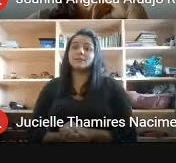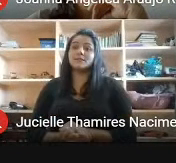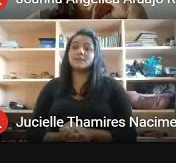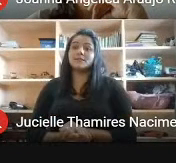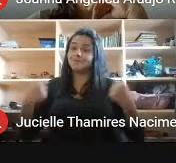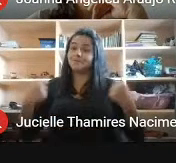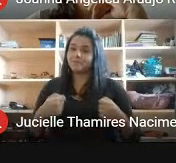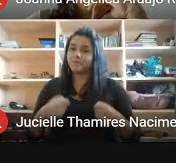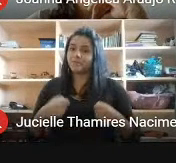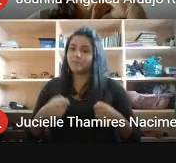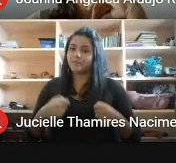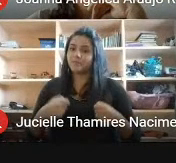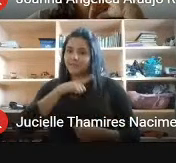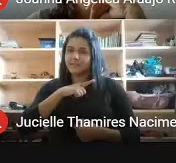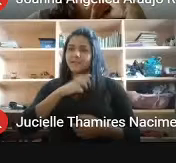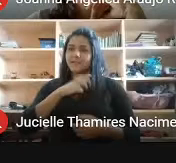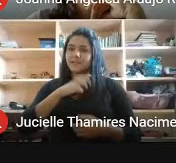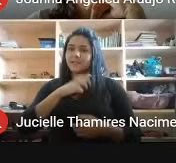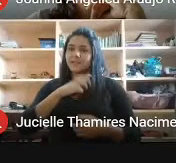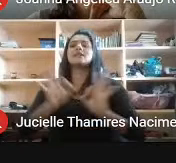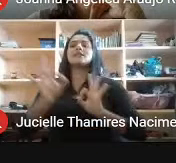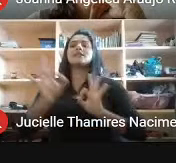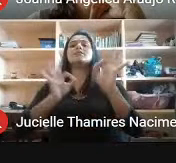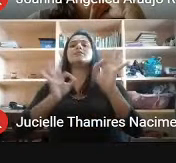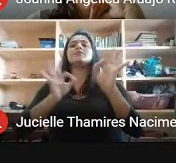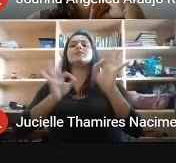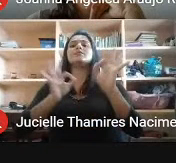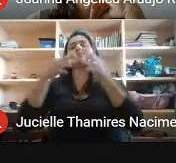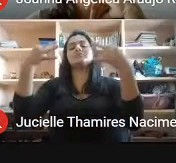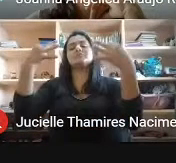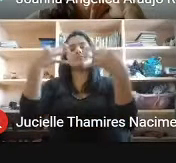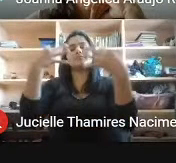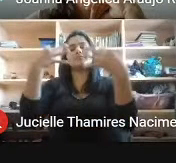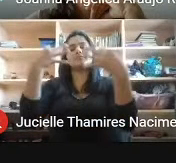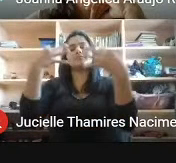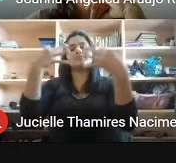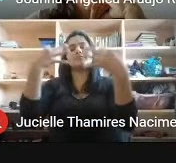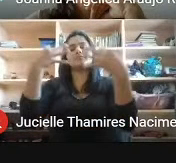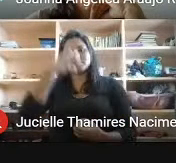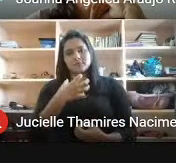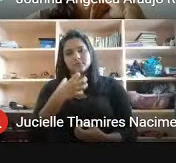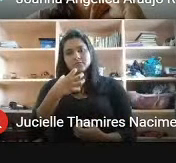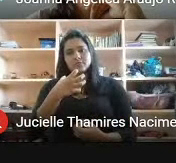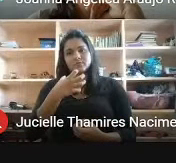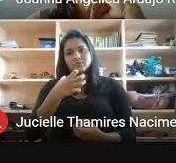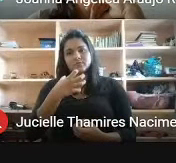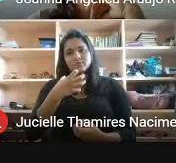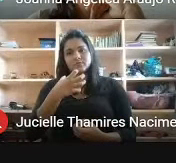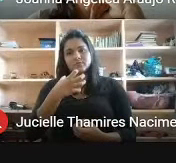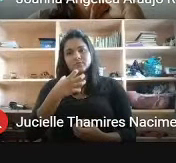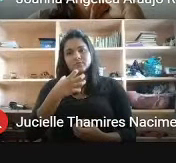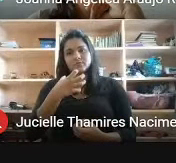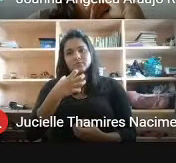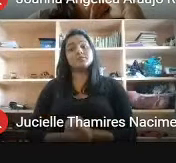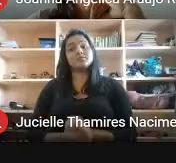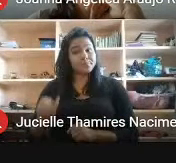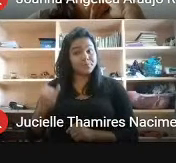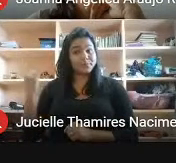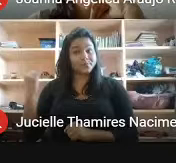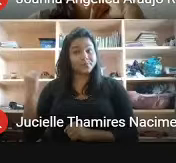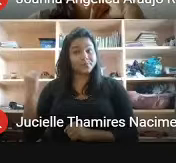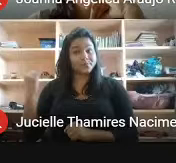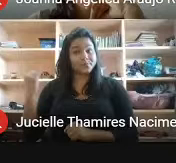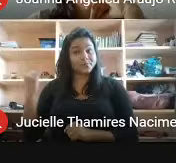um conjunto de ações referentes à sífilis, né? Aí nós temos aqui a fala muito importante de uma representação